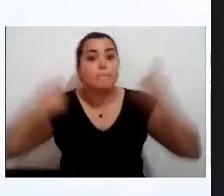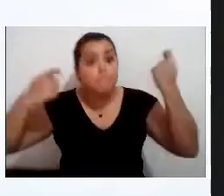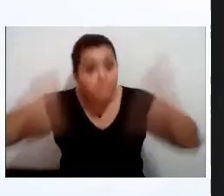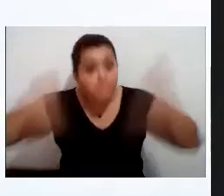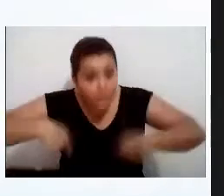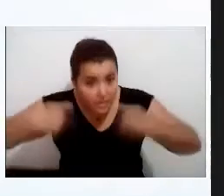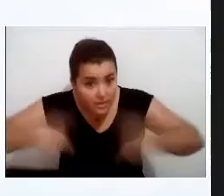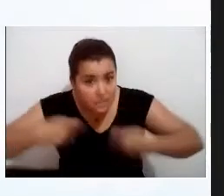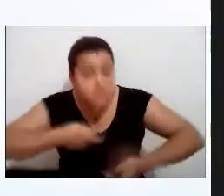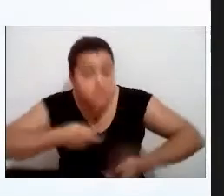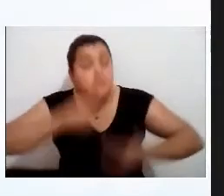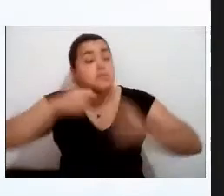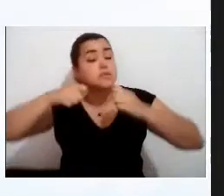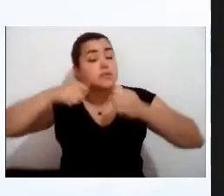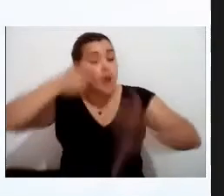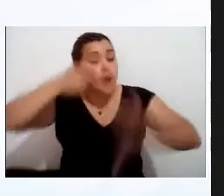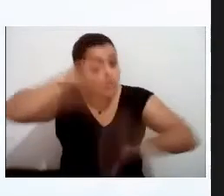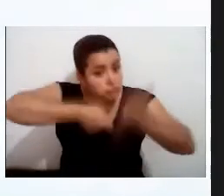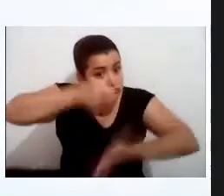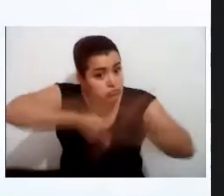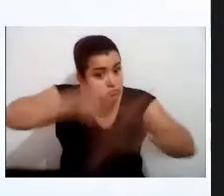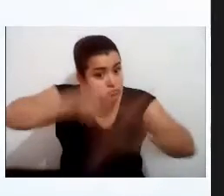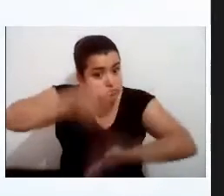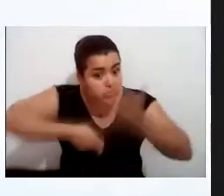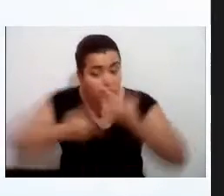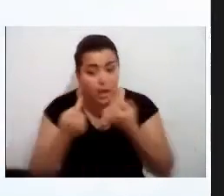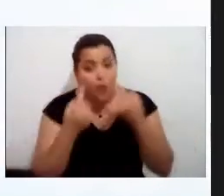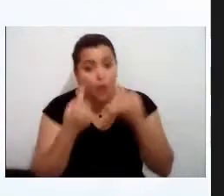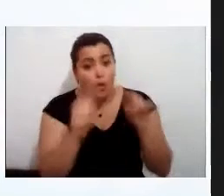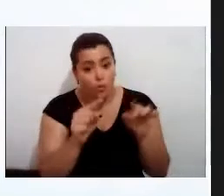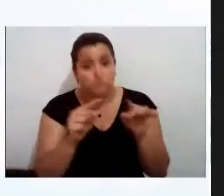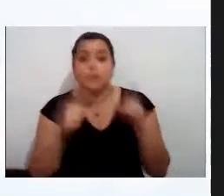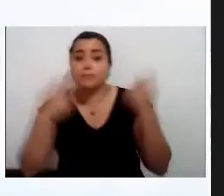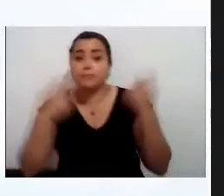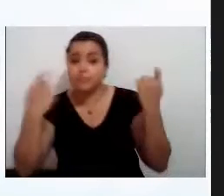vamos embora, a vida segue. Não, não pode ser assim. Então, nós precisamos criar